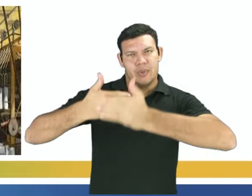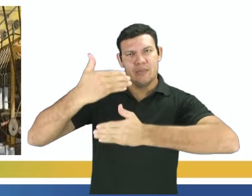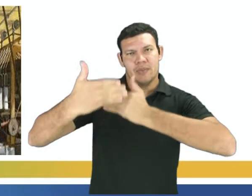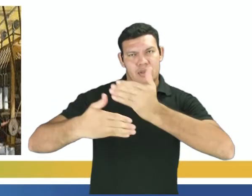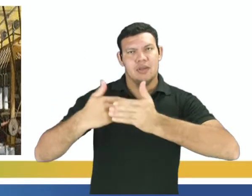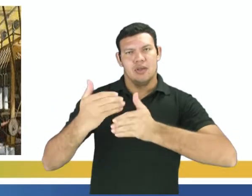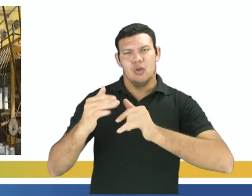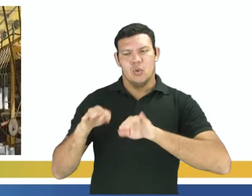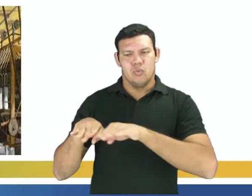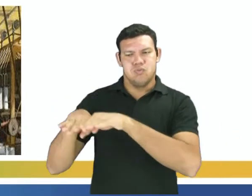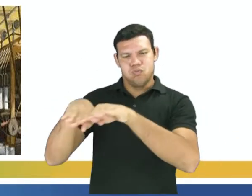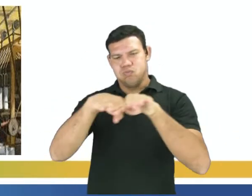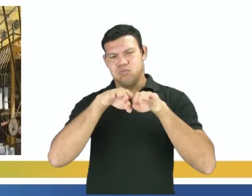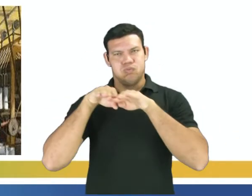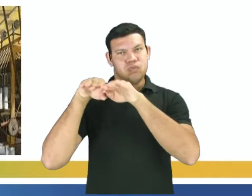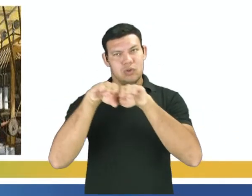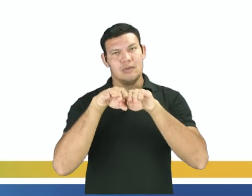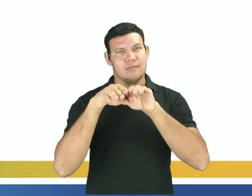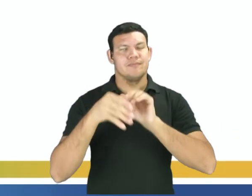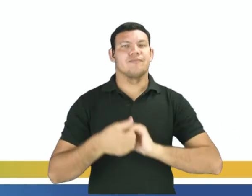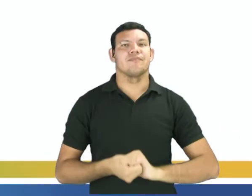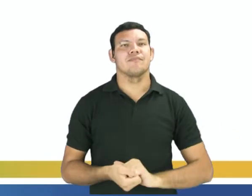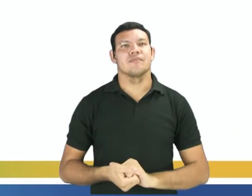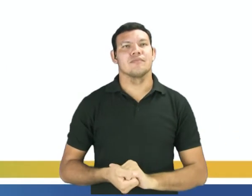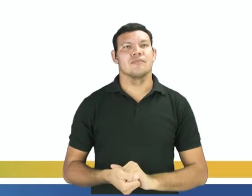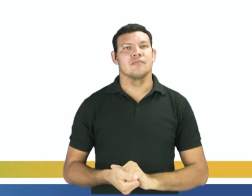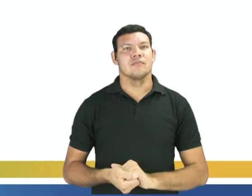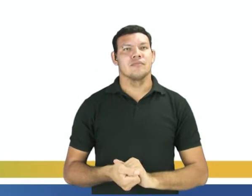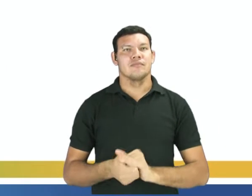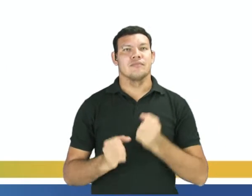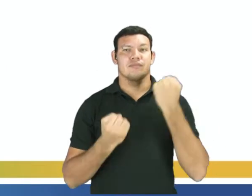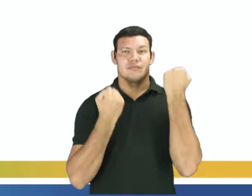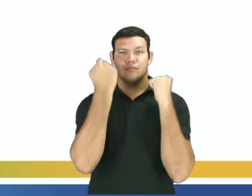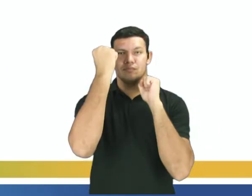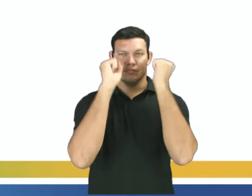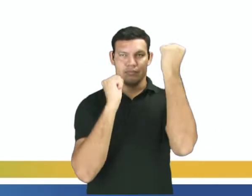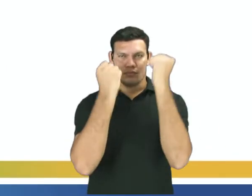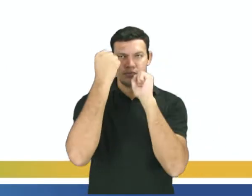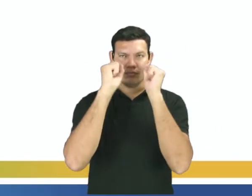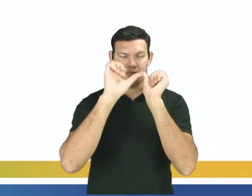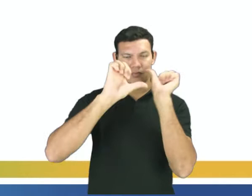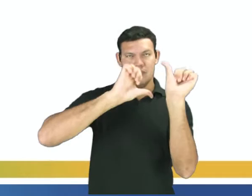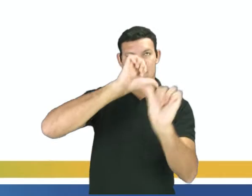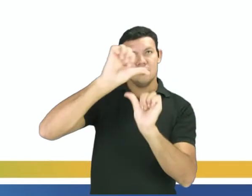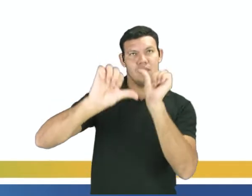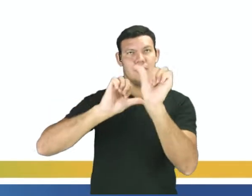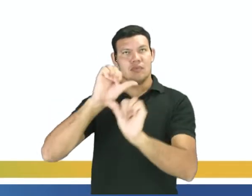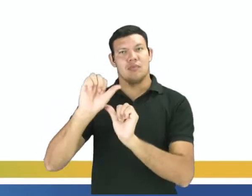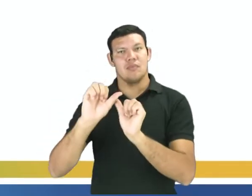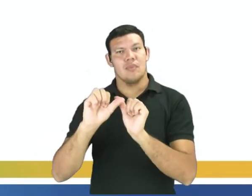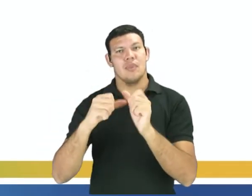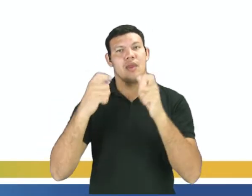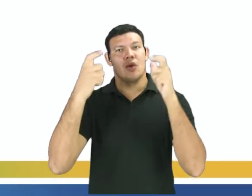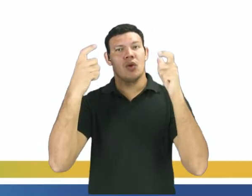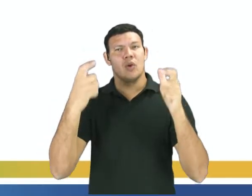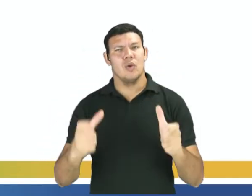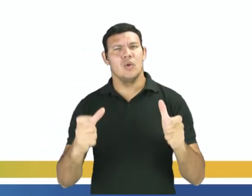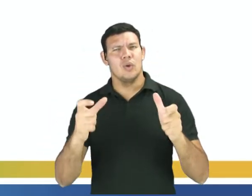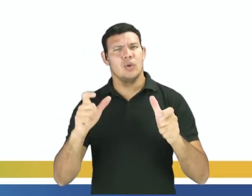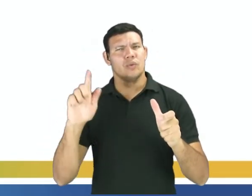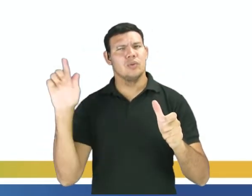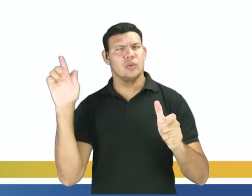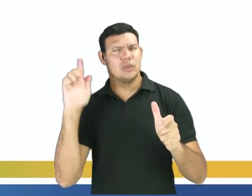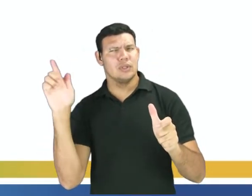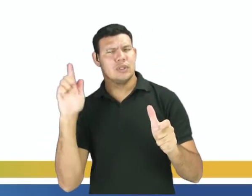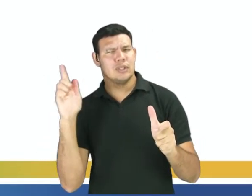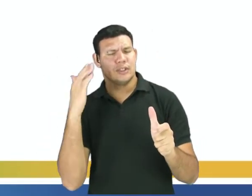semelhante em toda a etapa da produção. A indústria e as alterações no espaço geográfico. Para nós da geografia é